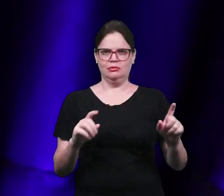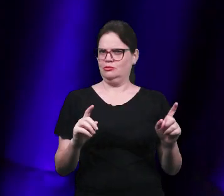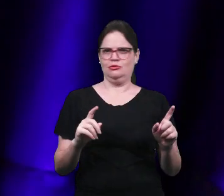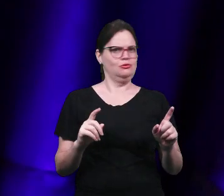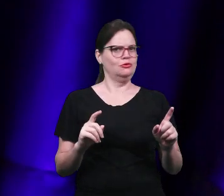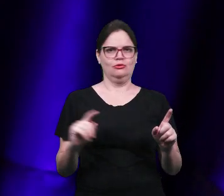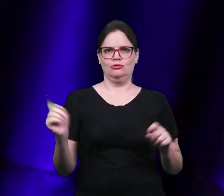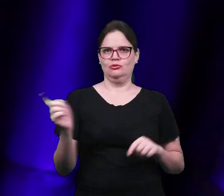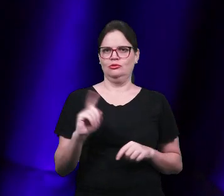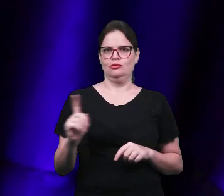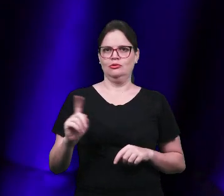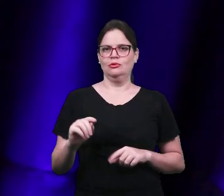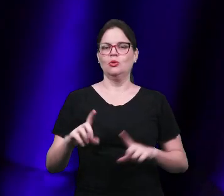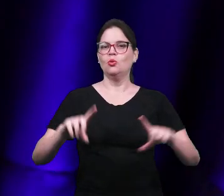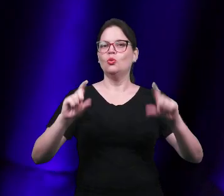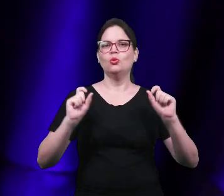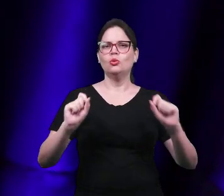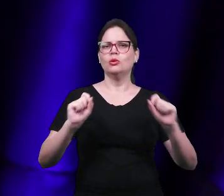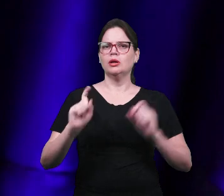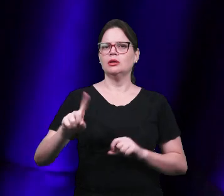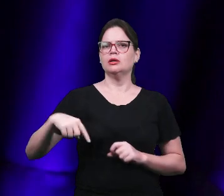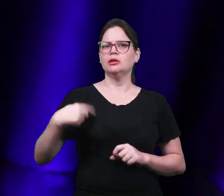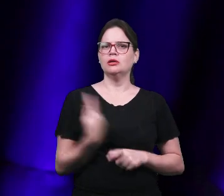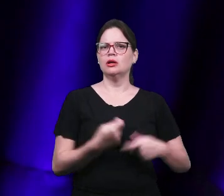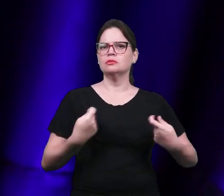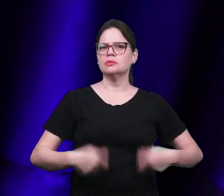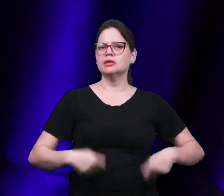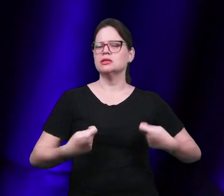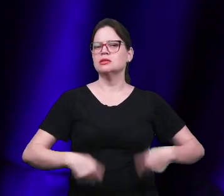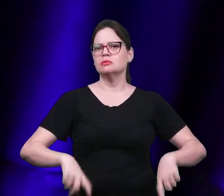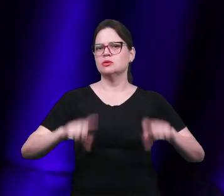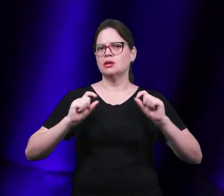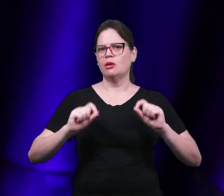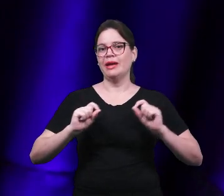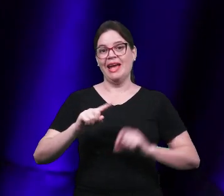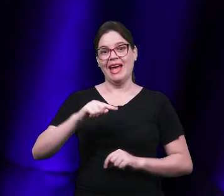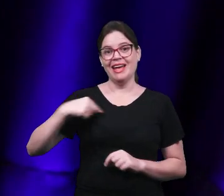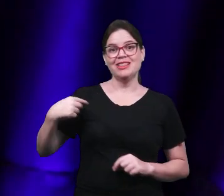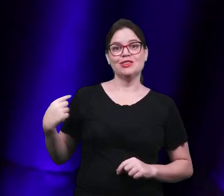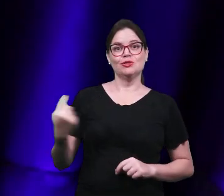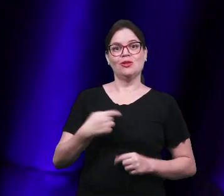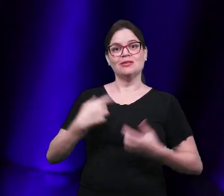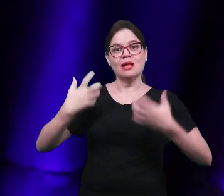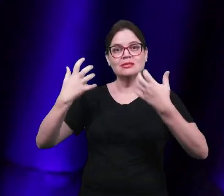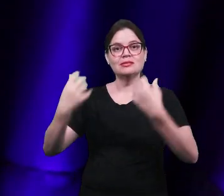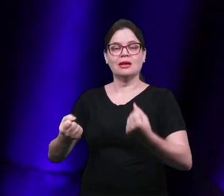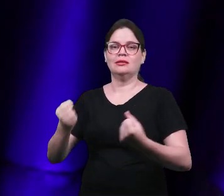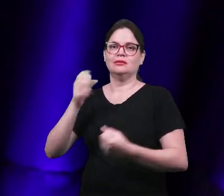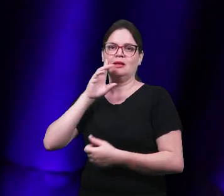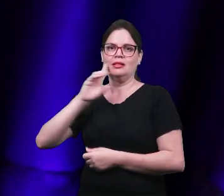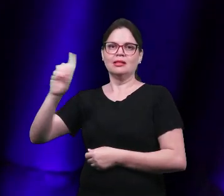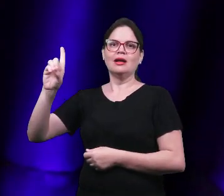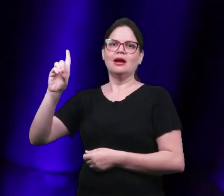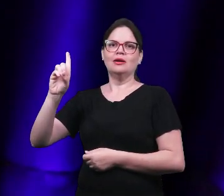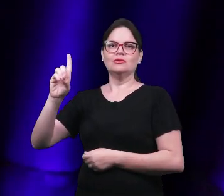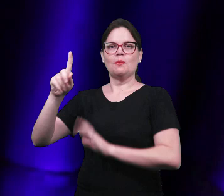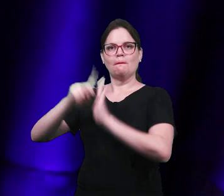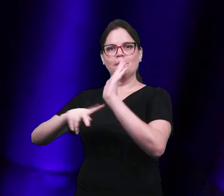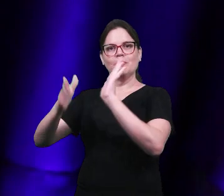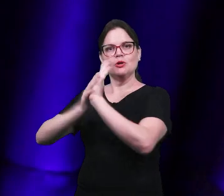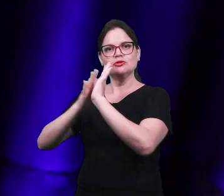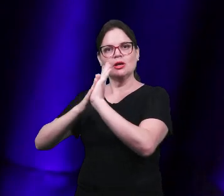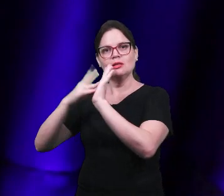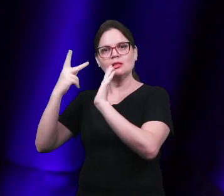homem precisa fazer é se encaixar dentro do seu projeto. Exatamente. Né? Deus, da mesma forma como que aconteceu com